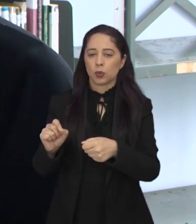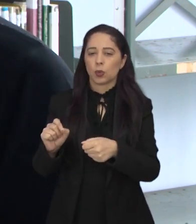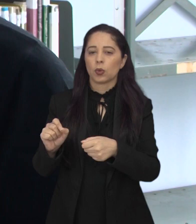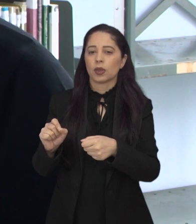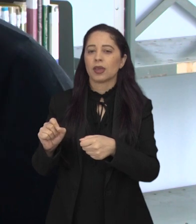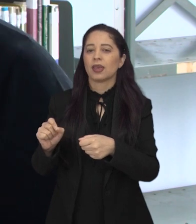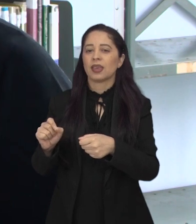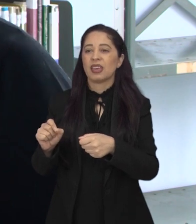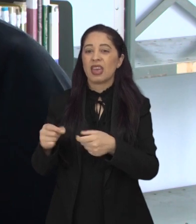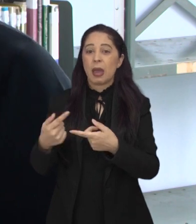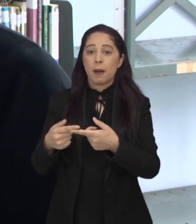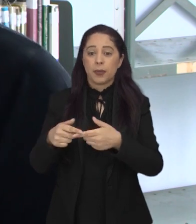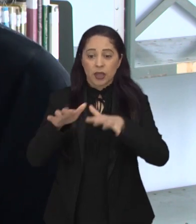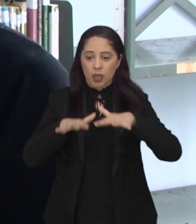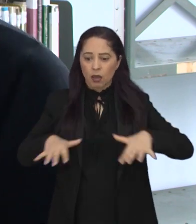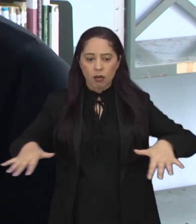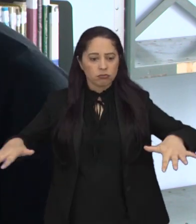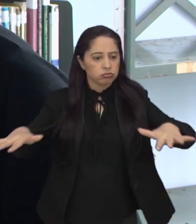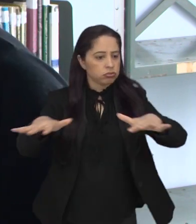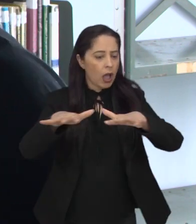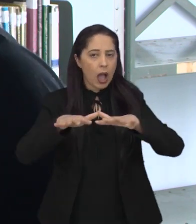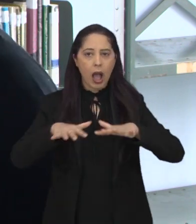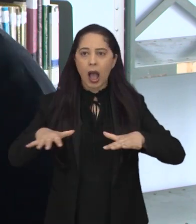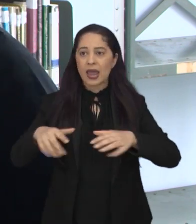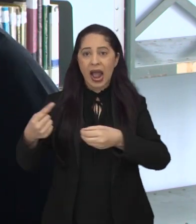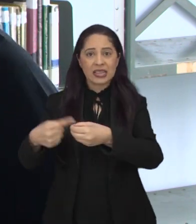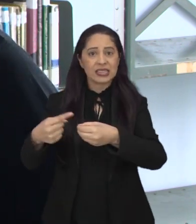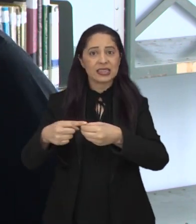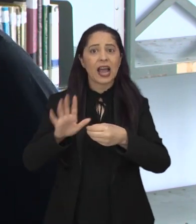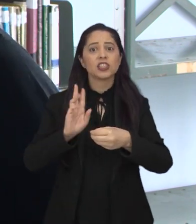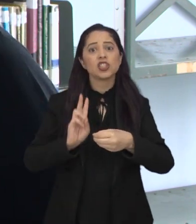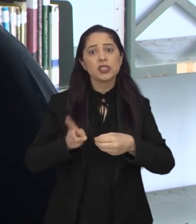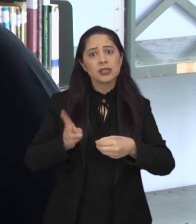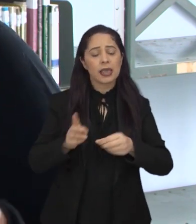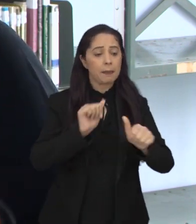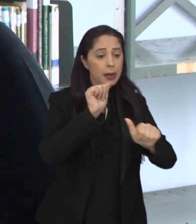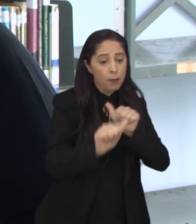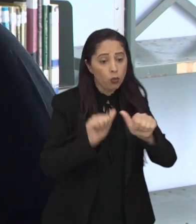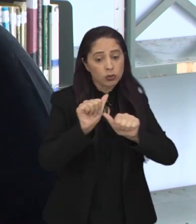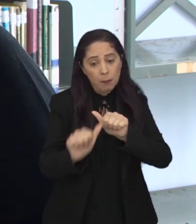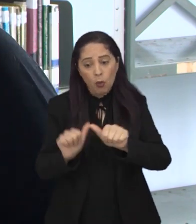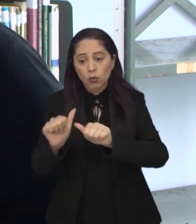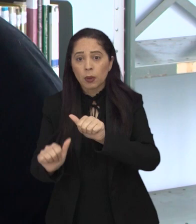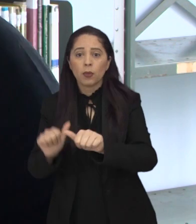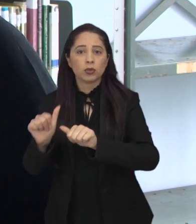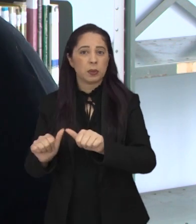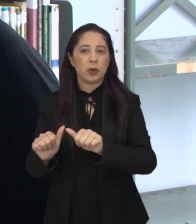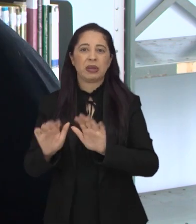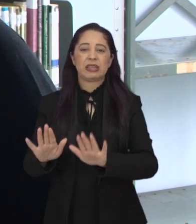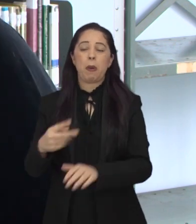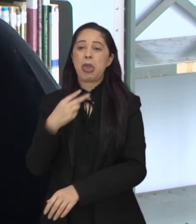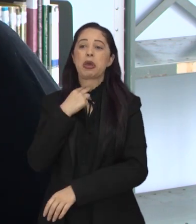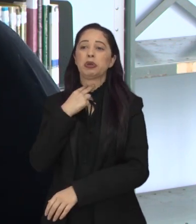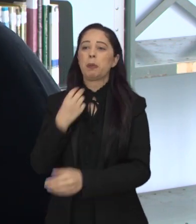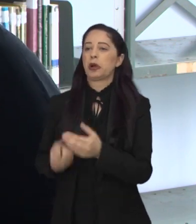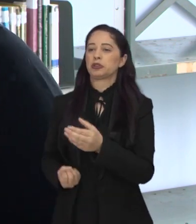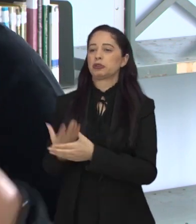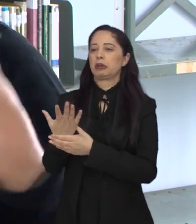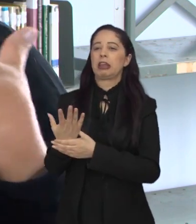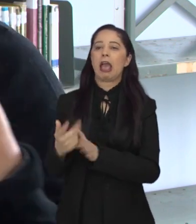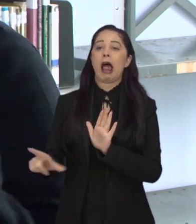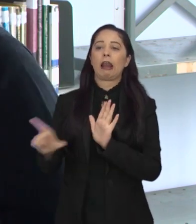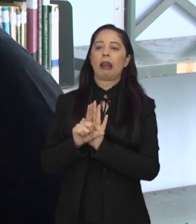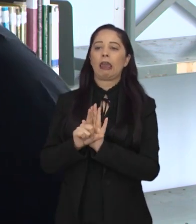como dinâmicas, porque o espaço ele é dinâmico, a cidade é dinâmica. Então, eu não posso construir uma política e essa política ficar congelada